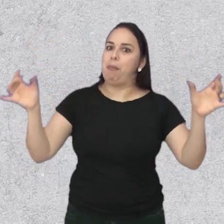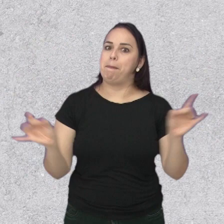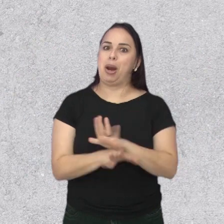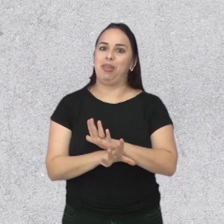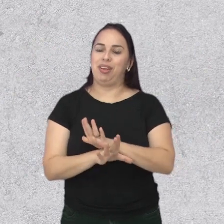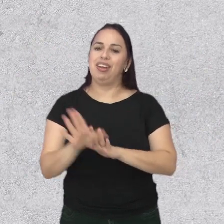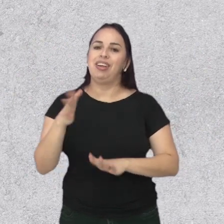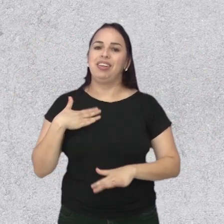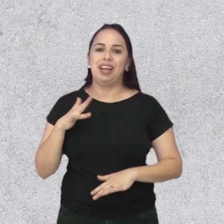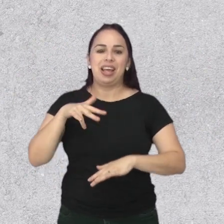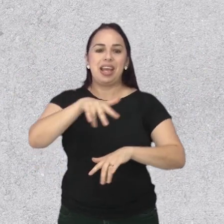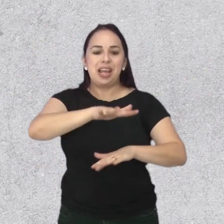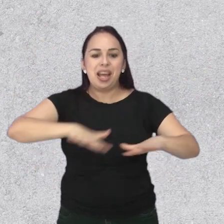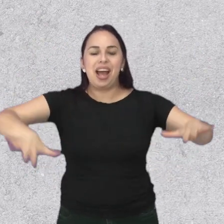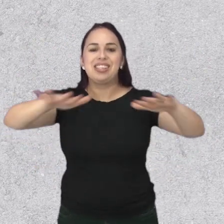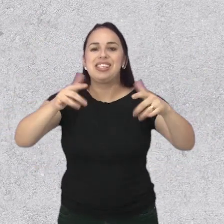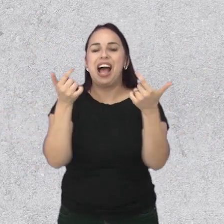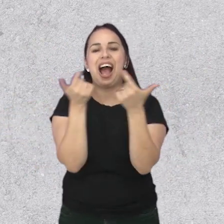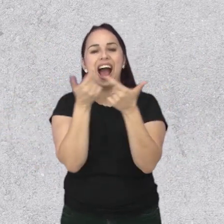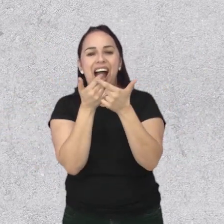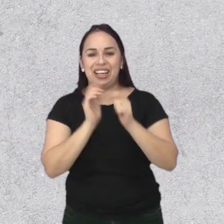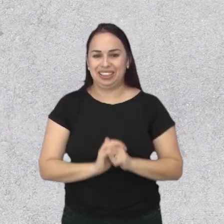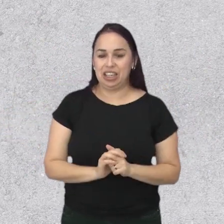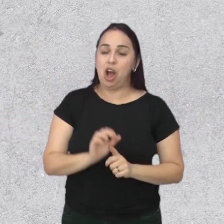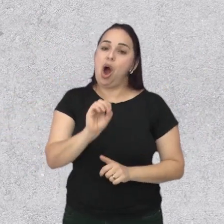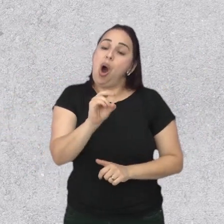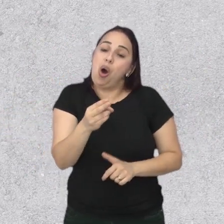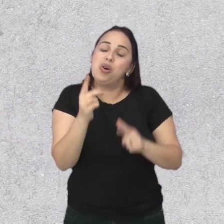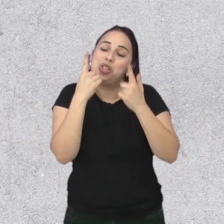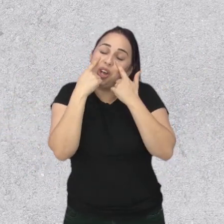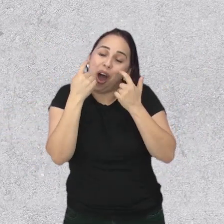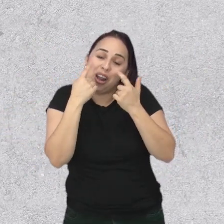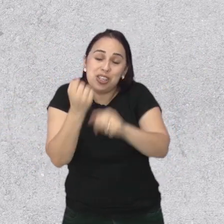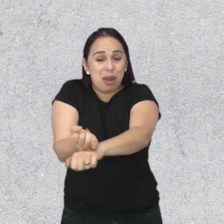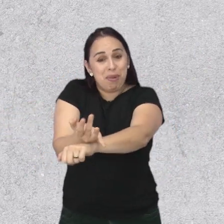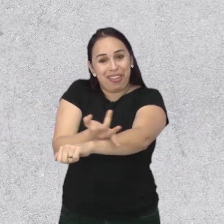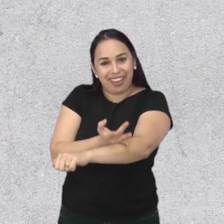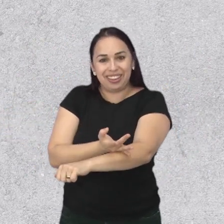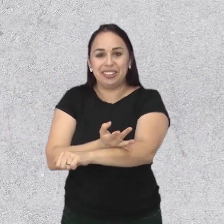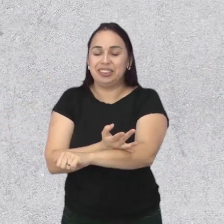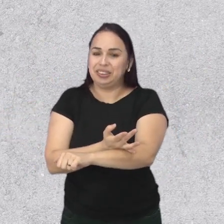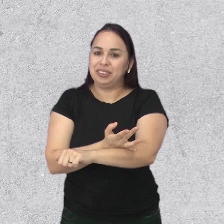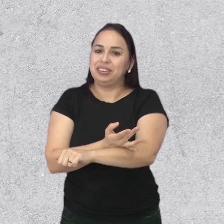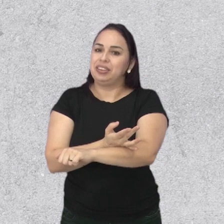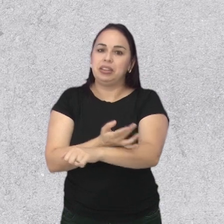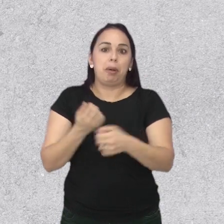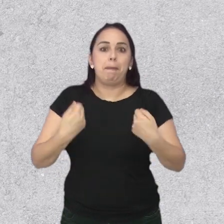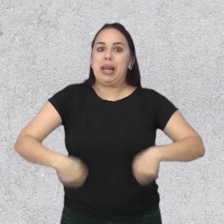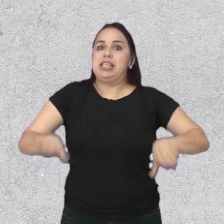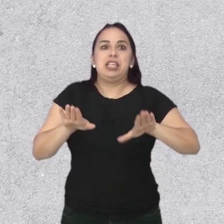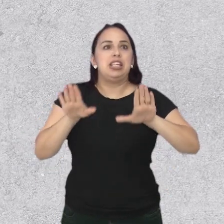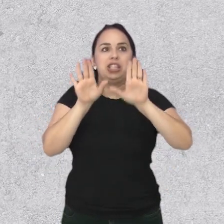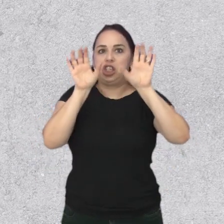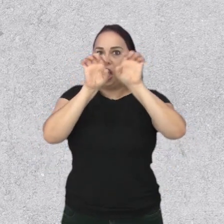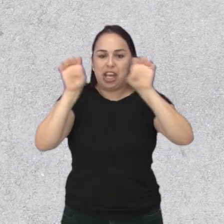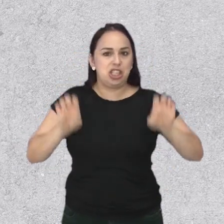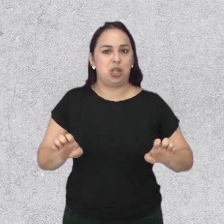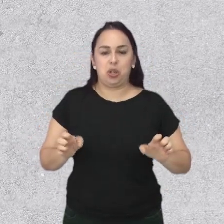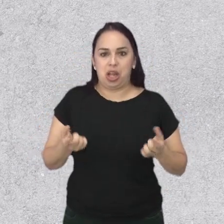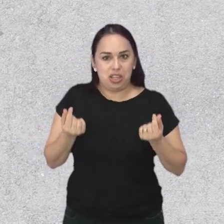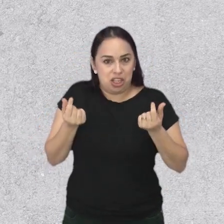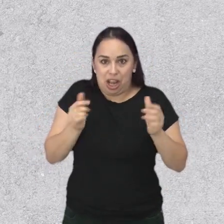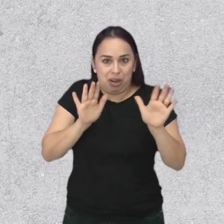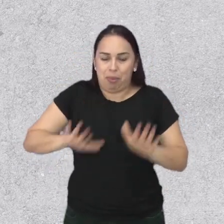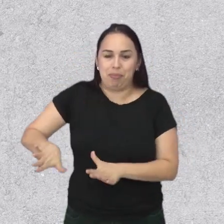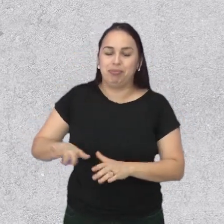música, iluminação, pronto, faremos a plateia chorar de rir. Ou chorar de chorar mesmo, de emoção. Nada que precise de milhões